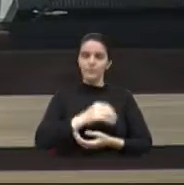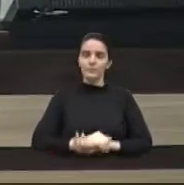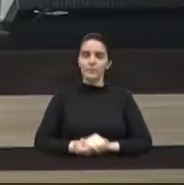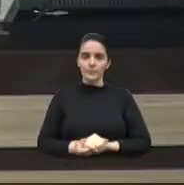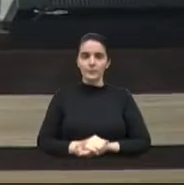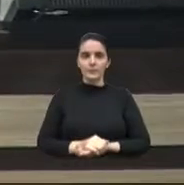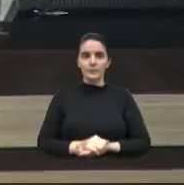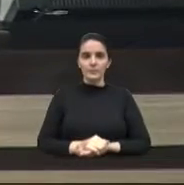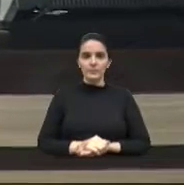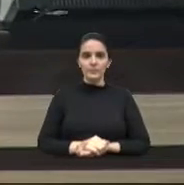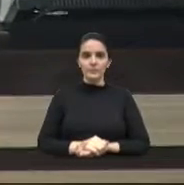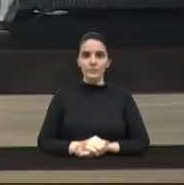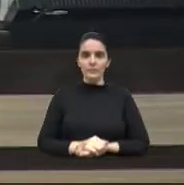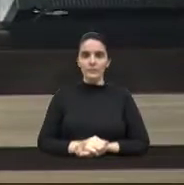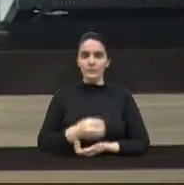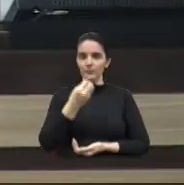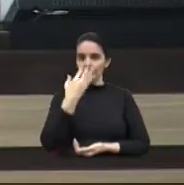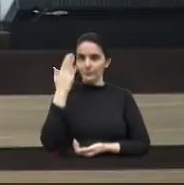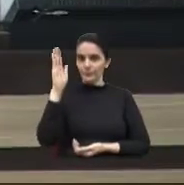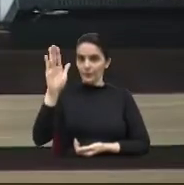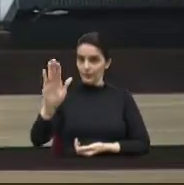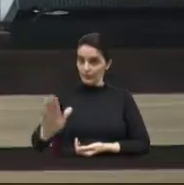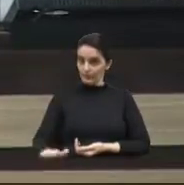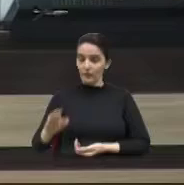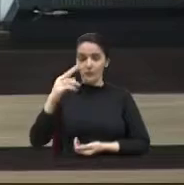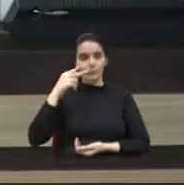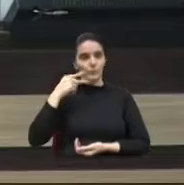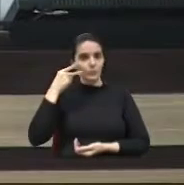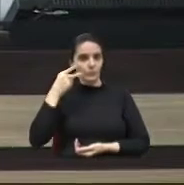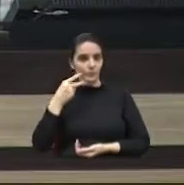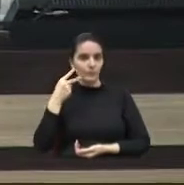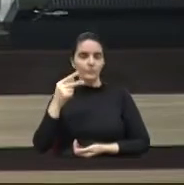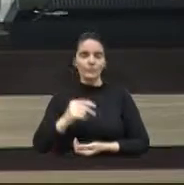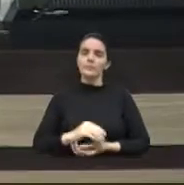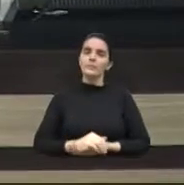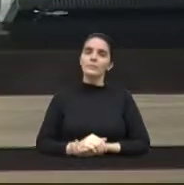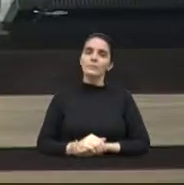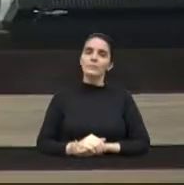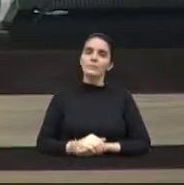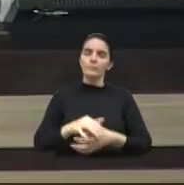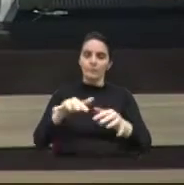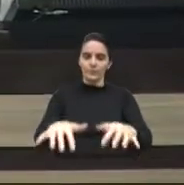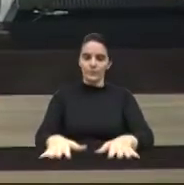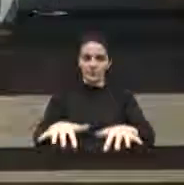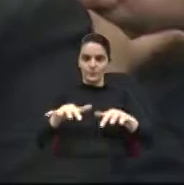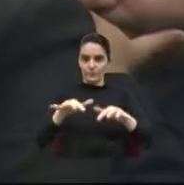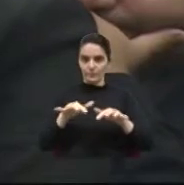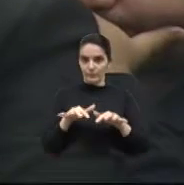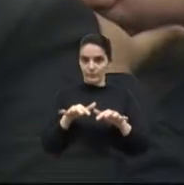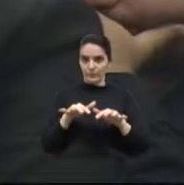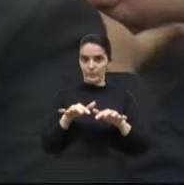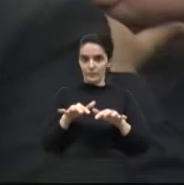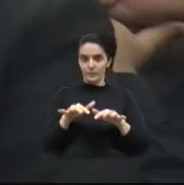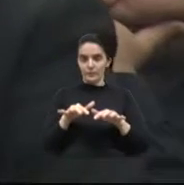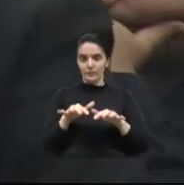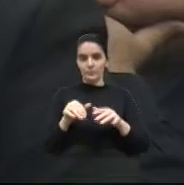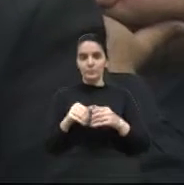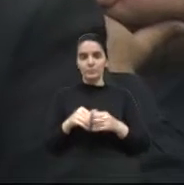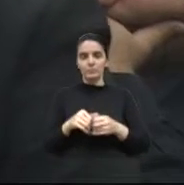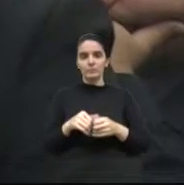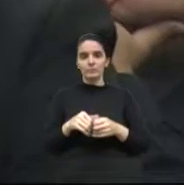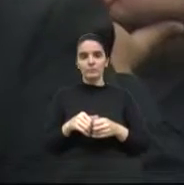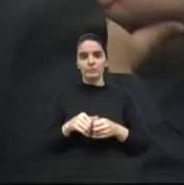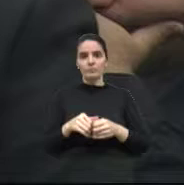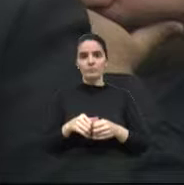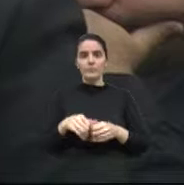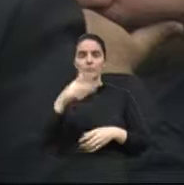Santos. Muito boa tarde, senhores vereadores, público que nos acompanha através da internet, através